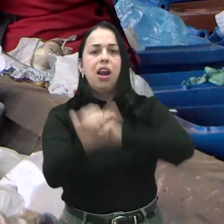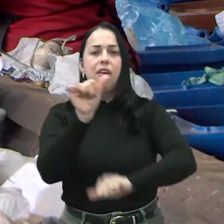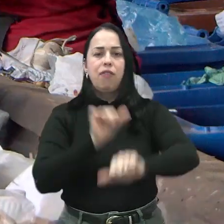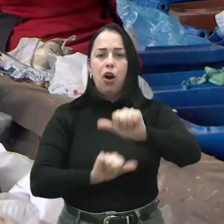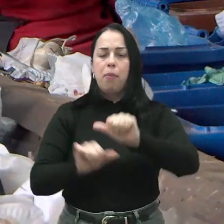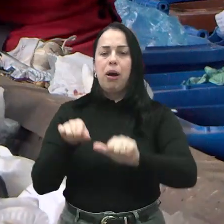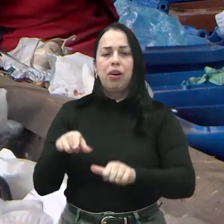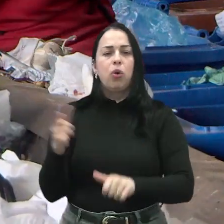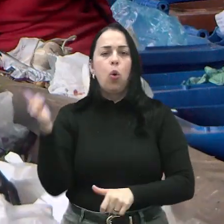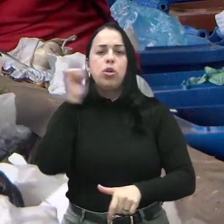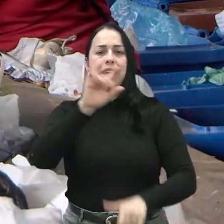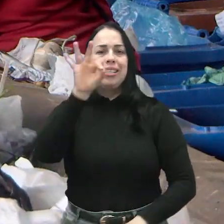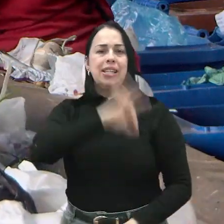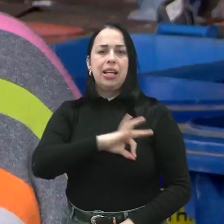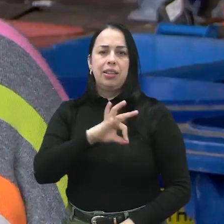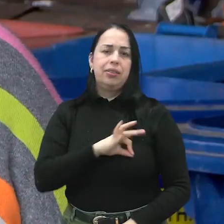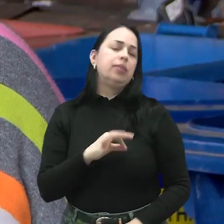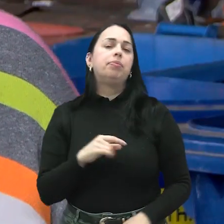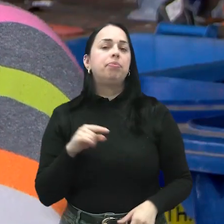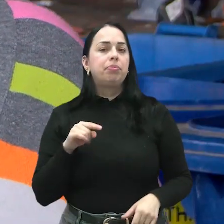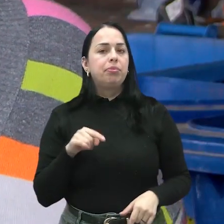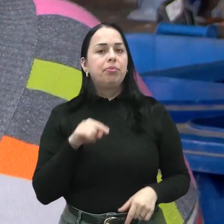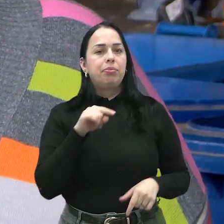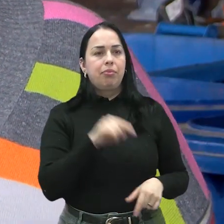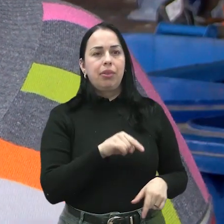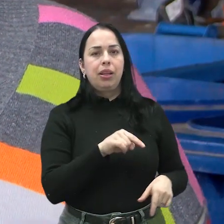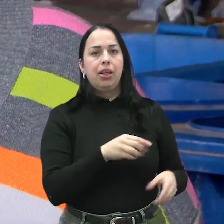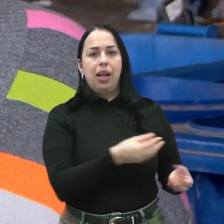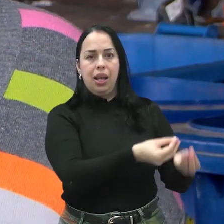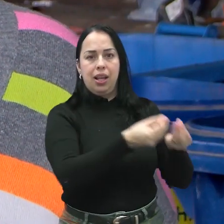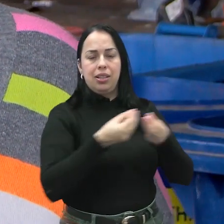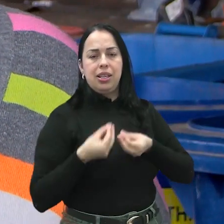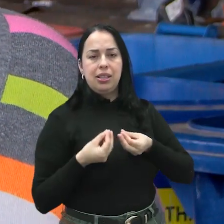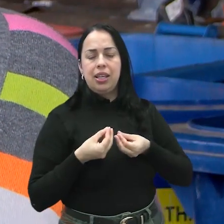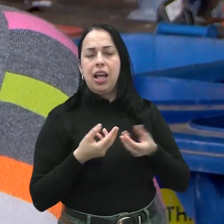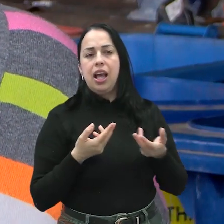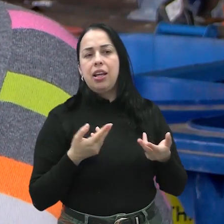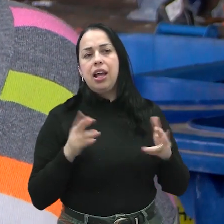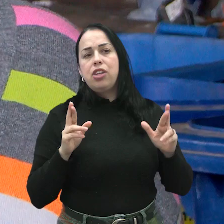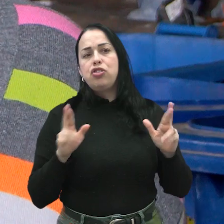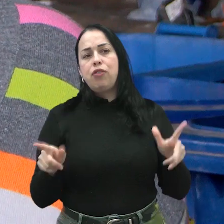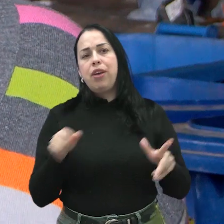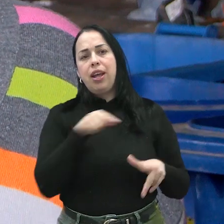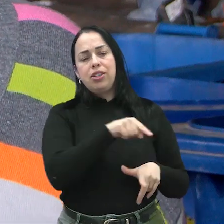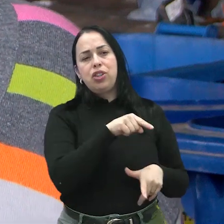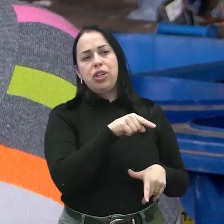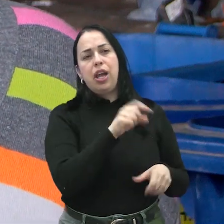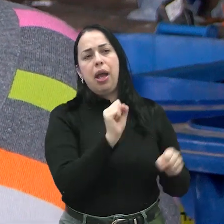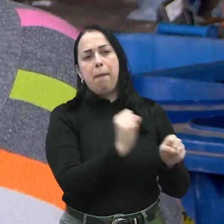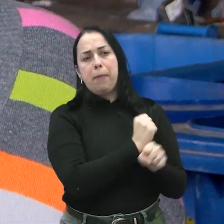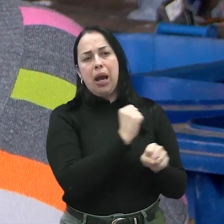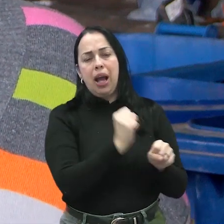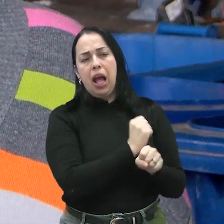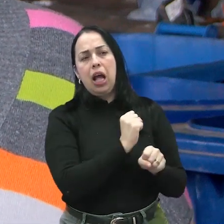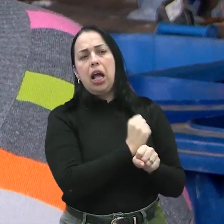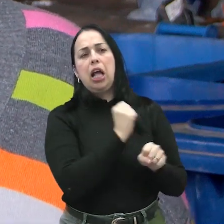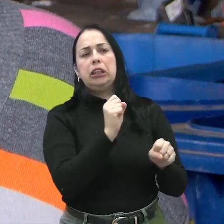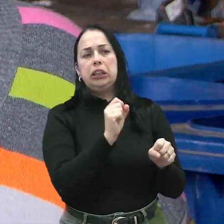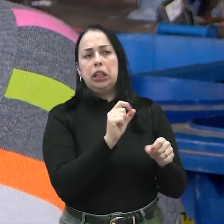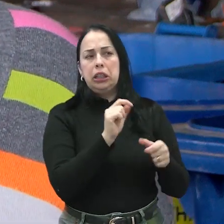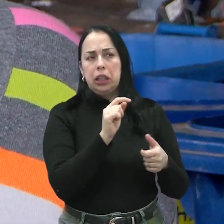em renda para os trabalhadores. Os PEV também chega quase igual, que a diferença que vai é mais sucata,